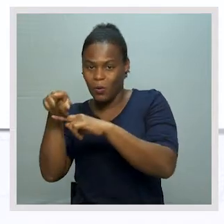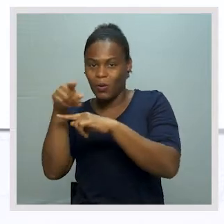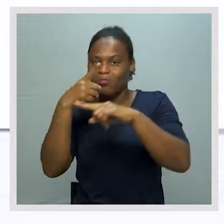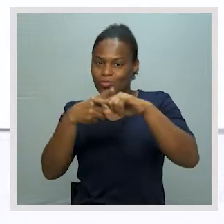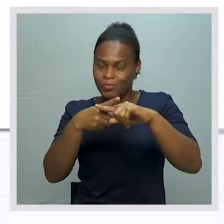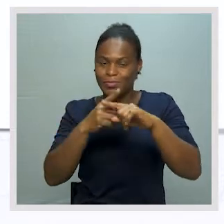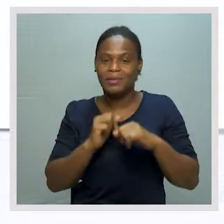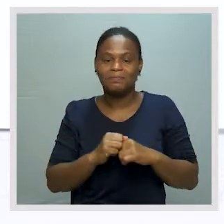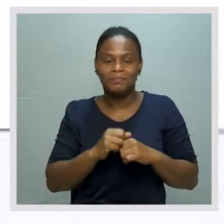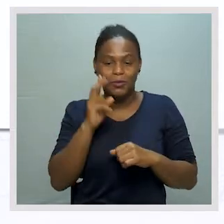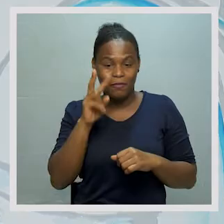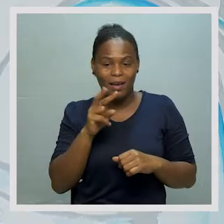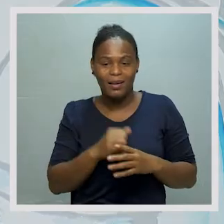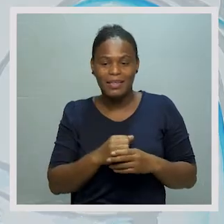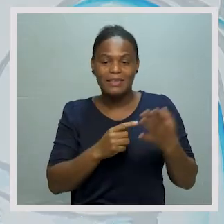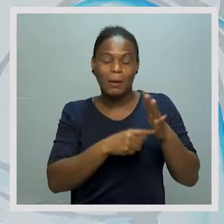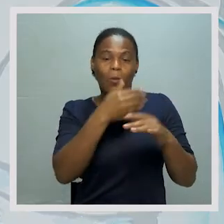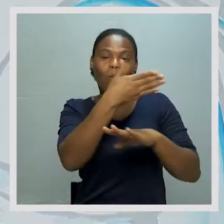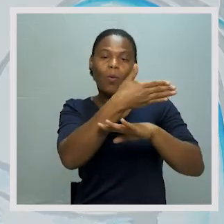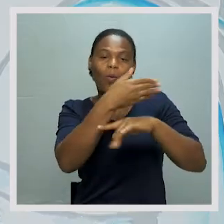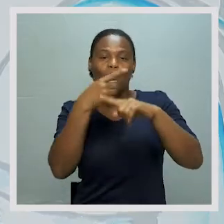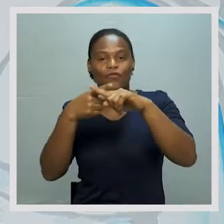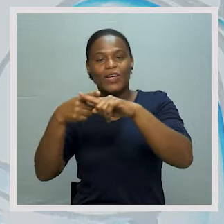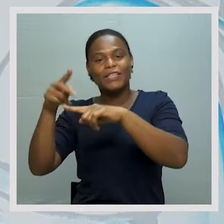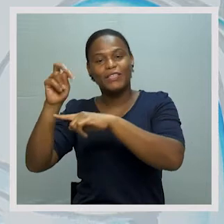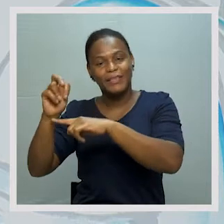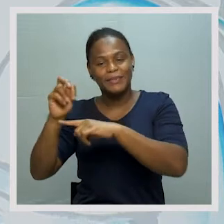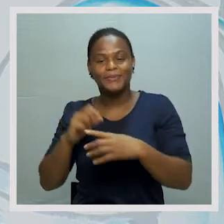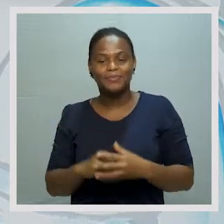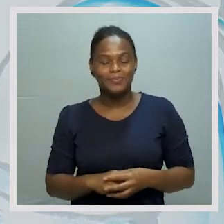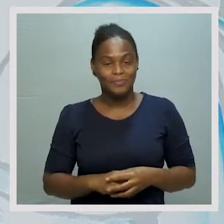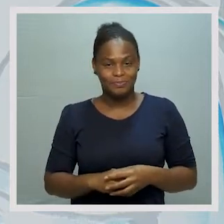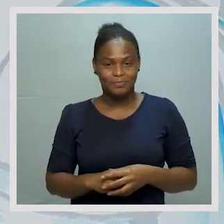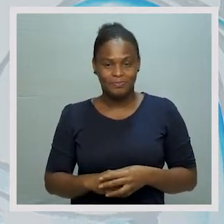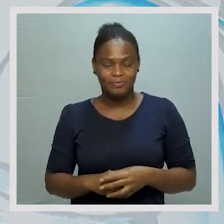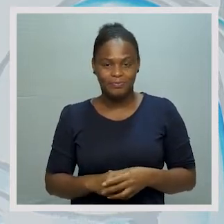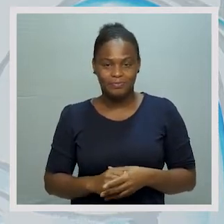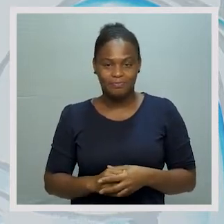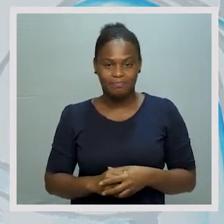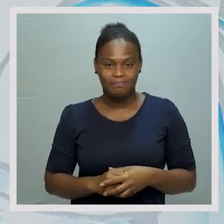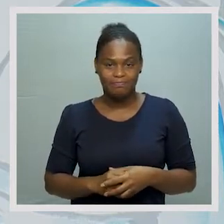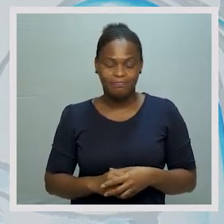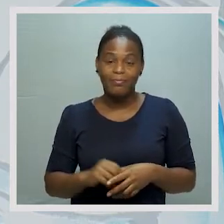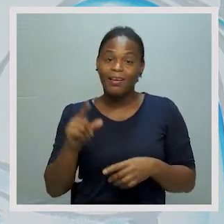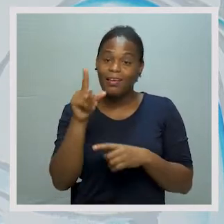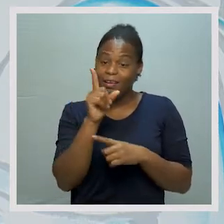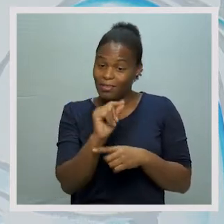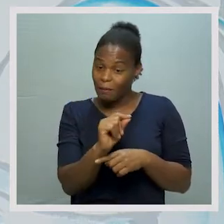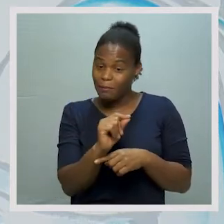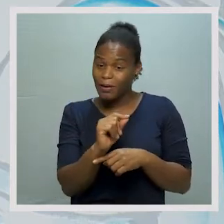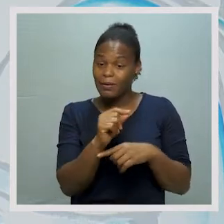numeradores, estão a ver? 1 vezes 3. E